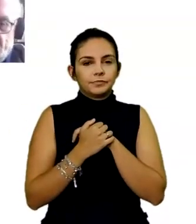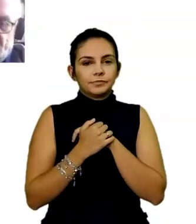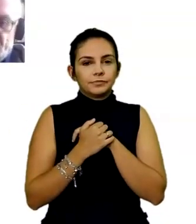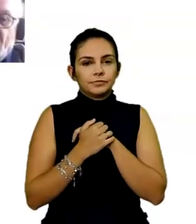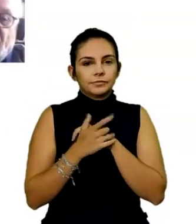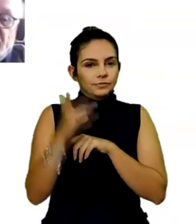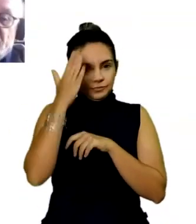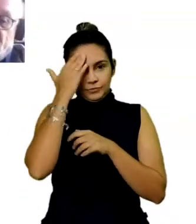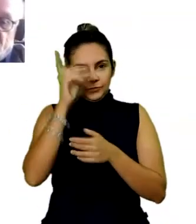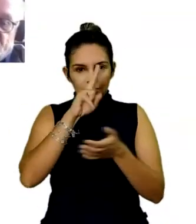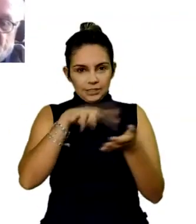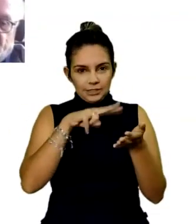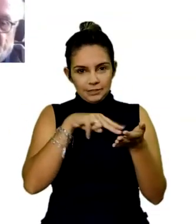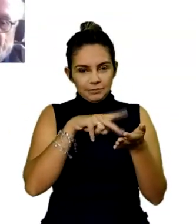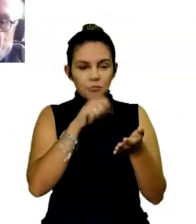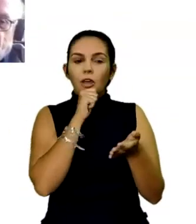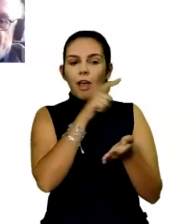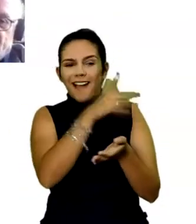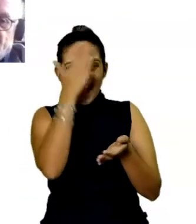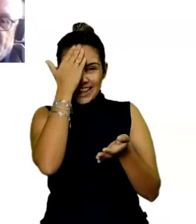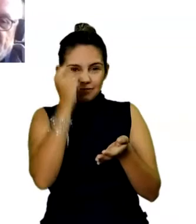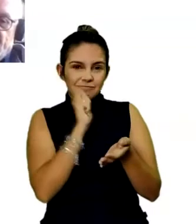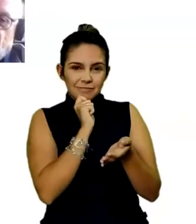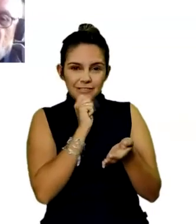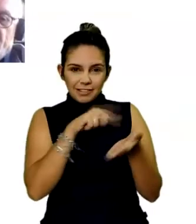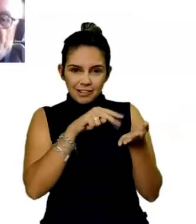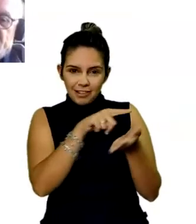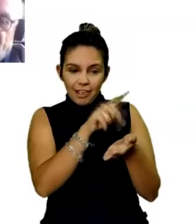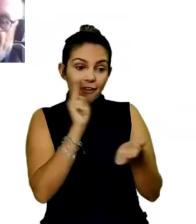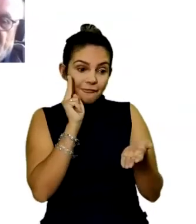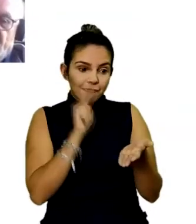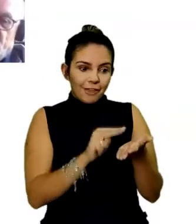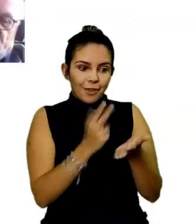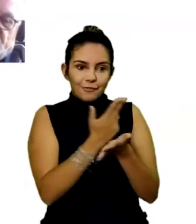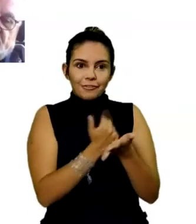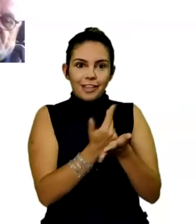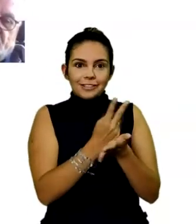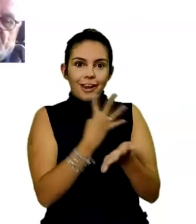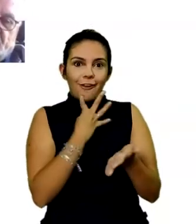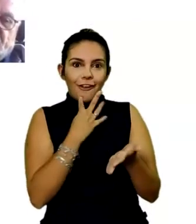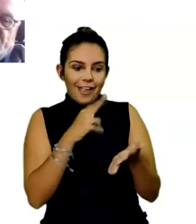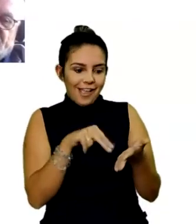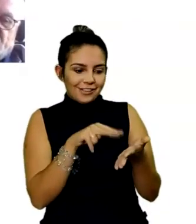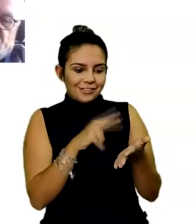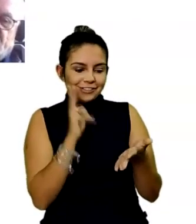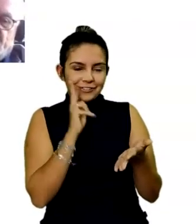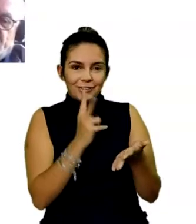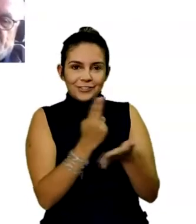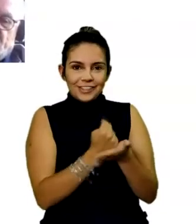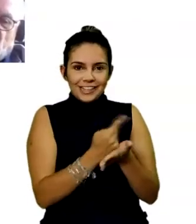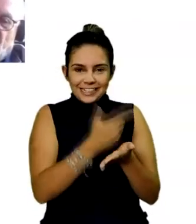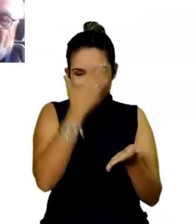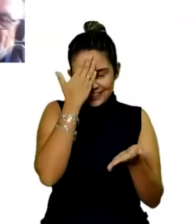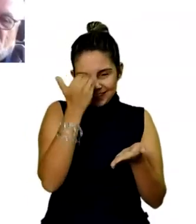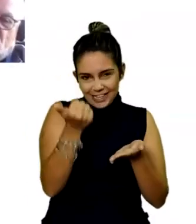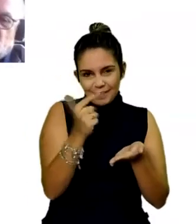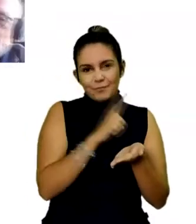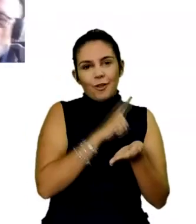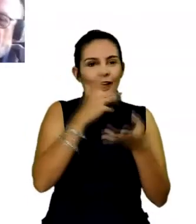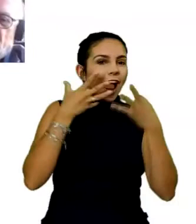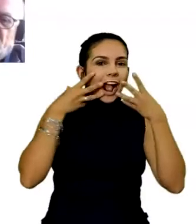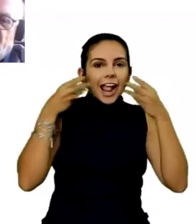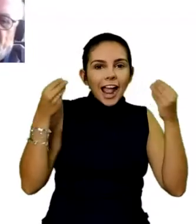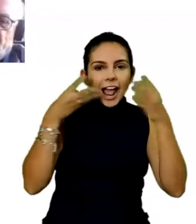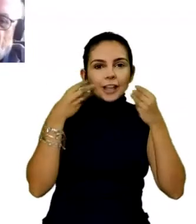não sabe ler, ela ainda não sabe ler, mas ela reconhece a ilustração. Ela sabe que ali que ele é um gato, que